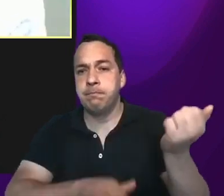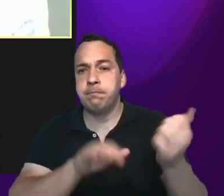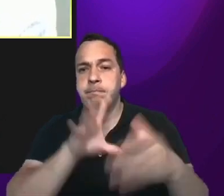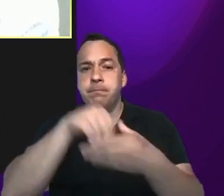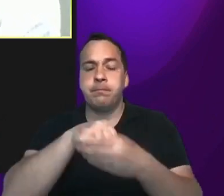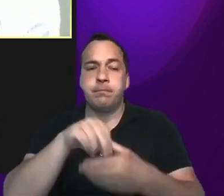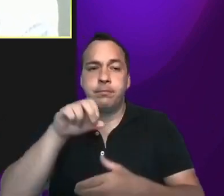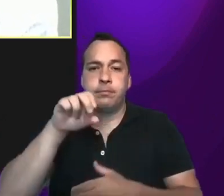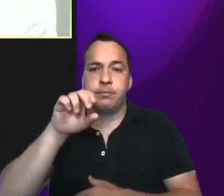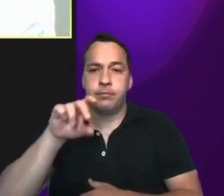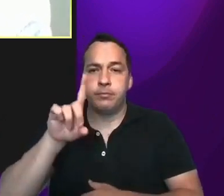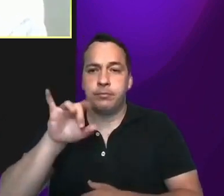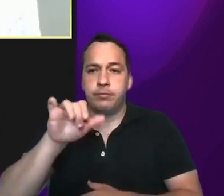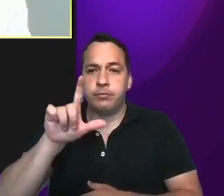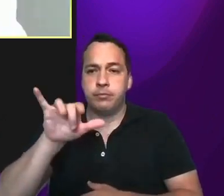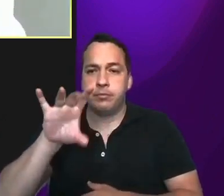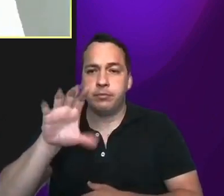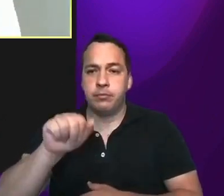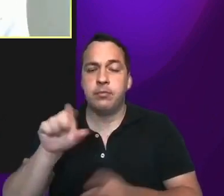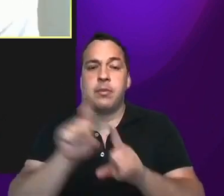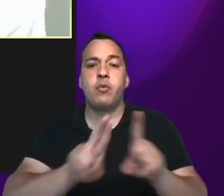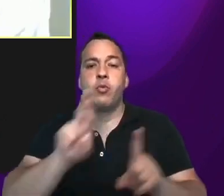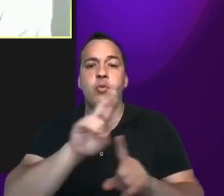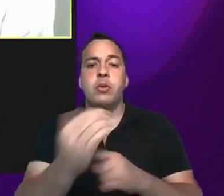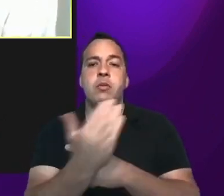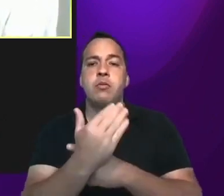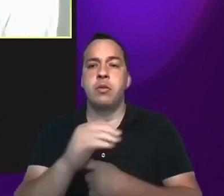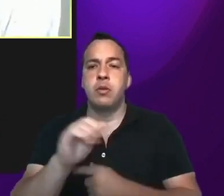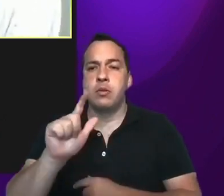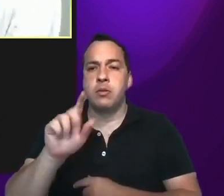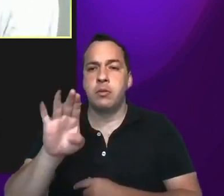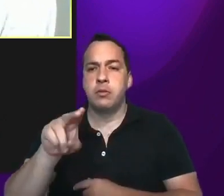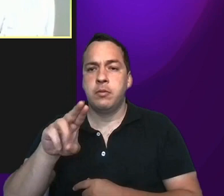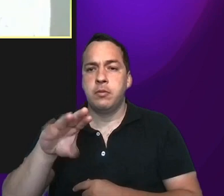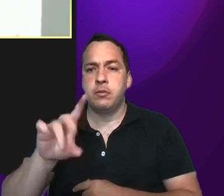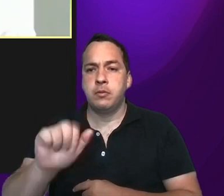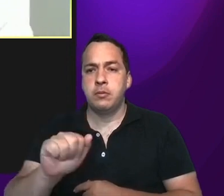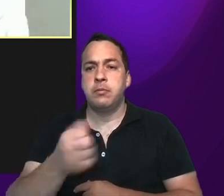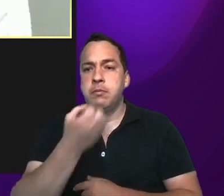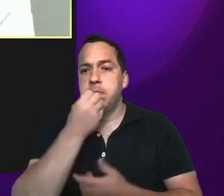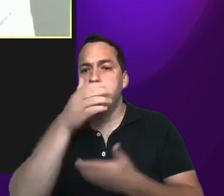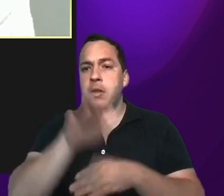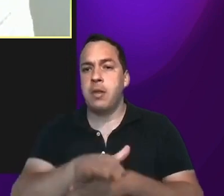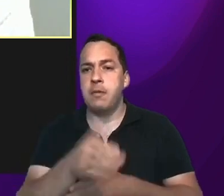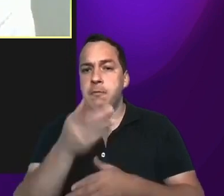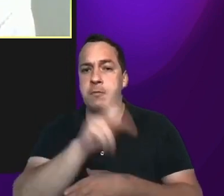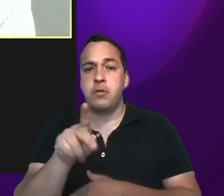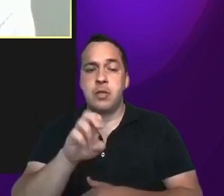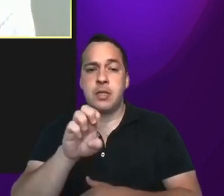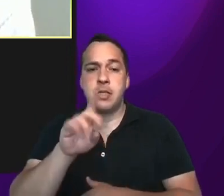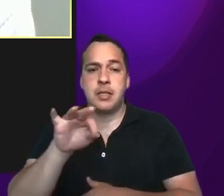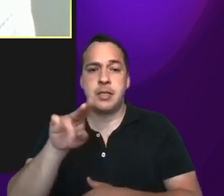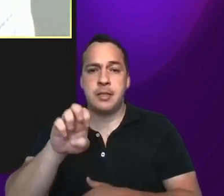e a utilização de albumina. Boa tarde, doutora professora Etienne Macedo.